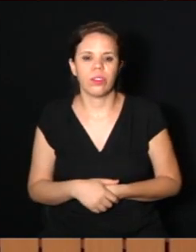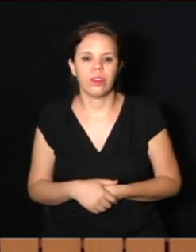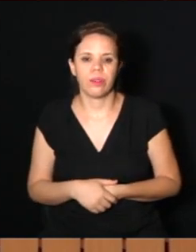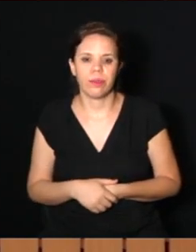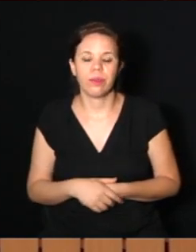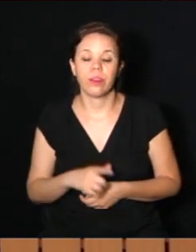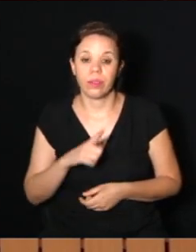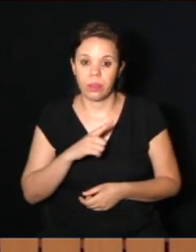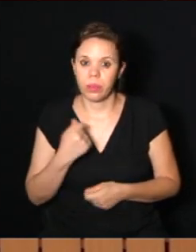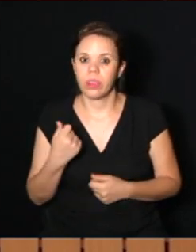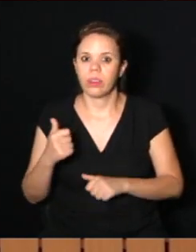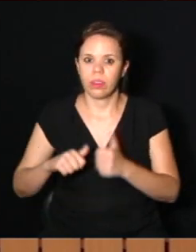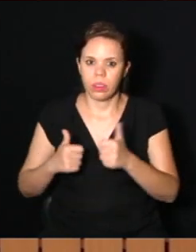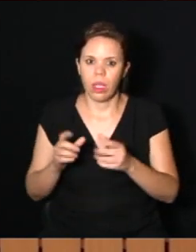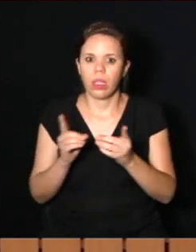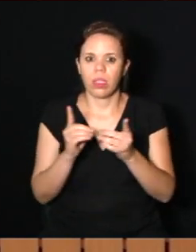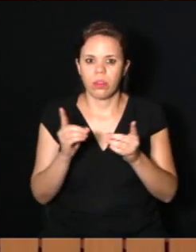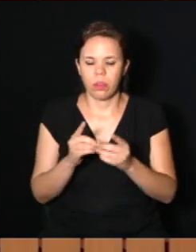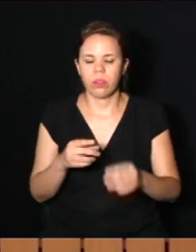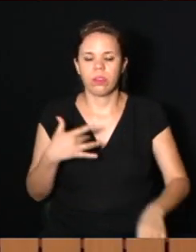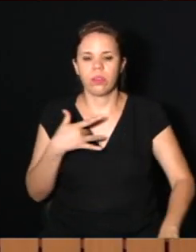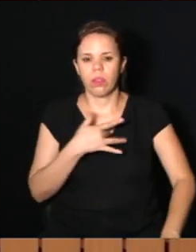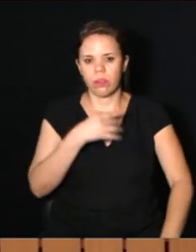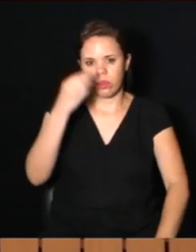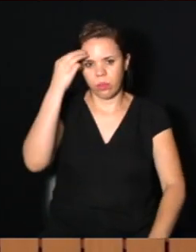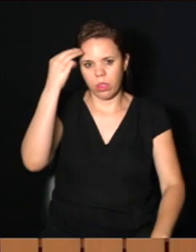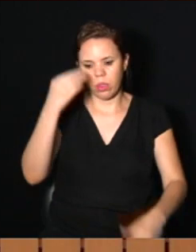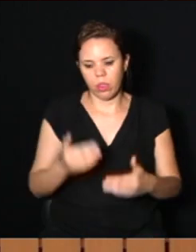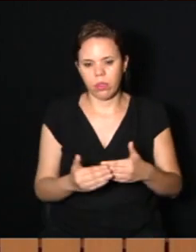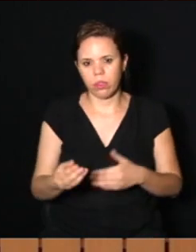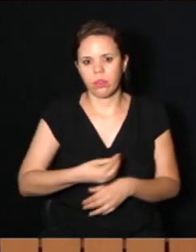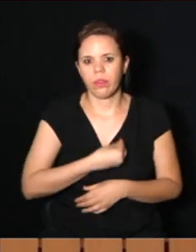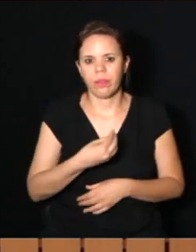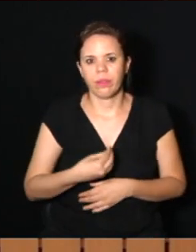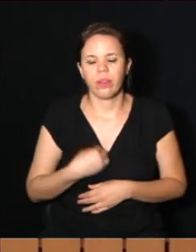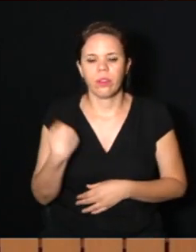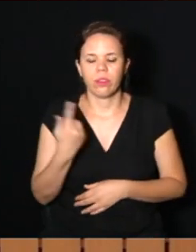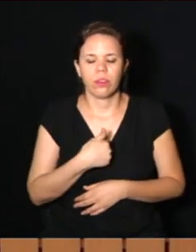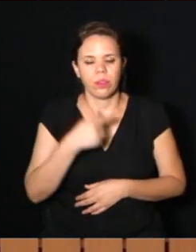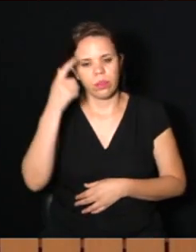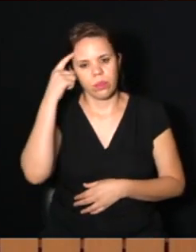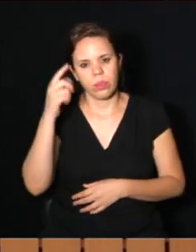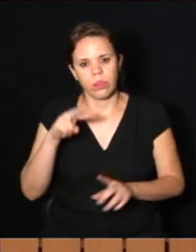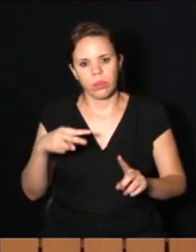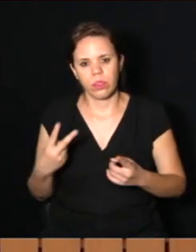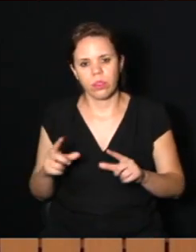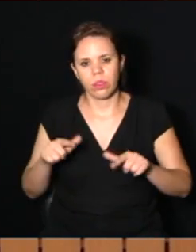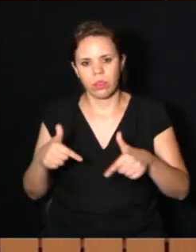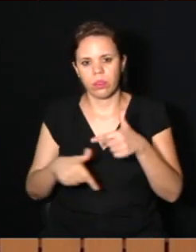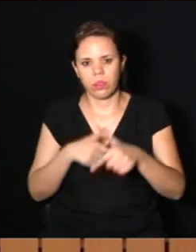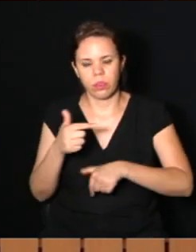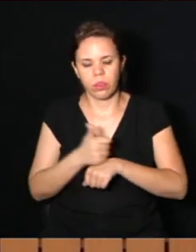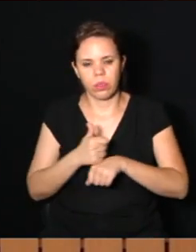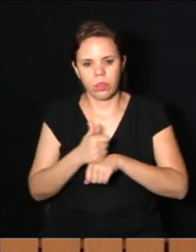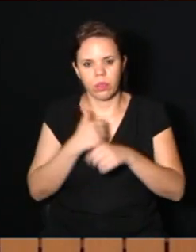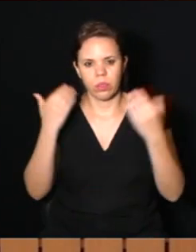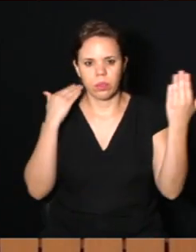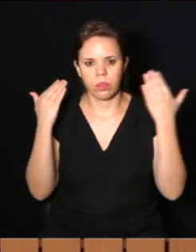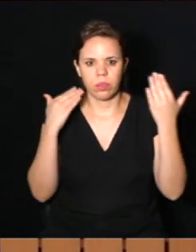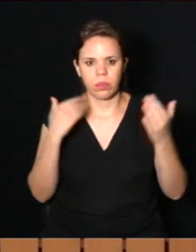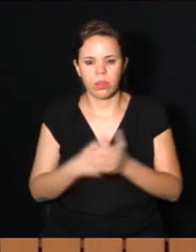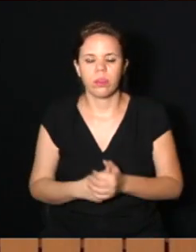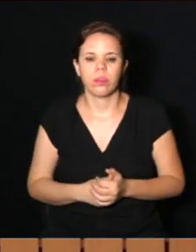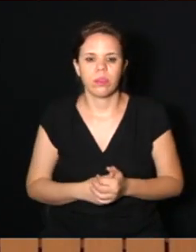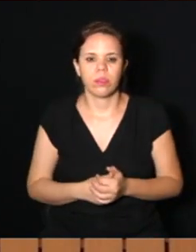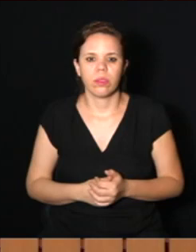ter que passar por um atendimento de saúde mental ao longo da sua vida. Então, quando a gente pensa na perspectiva da atuação do profissional de psicologia, a